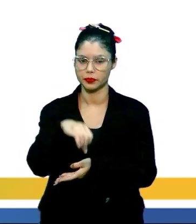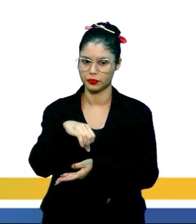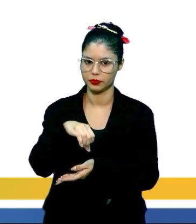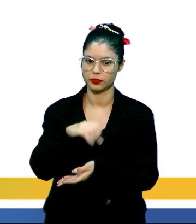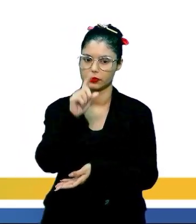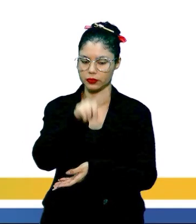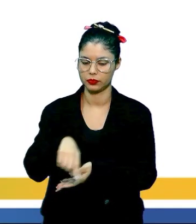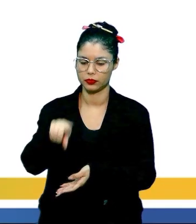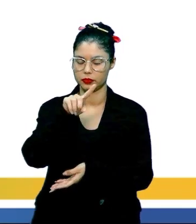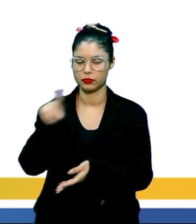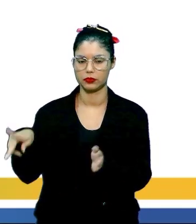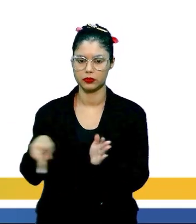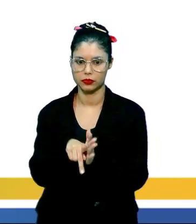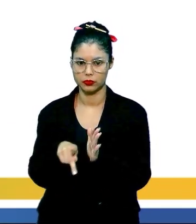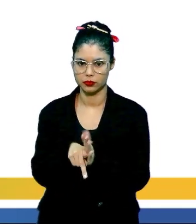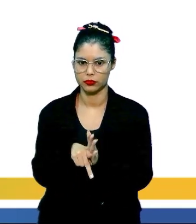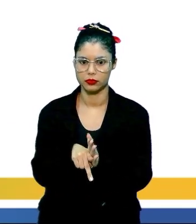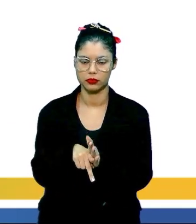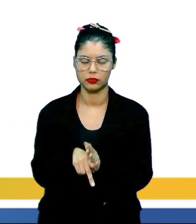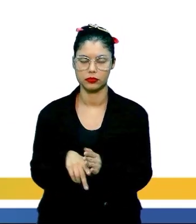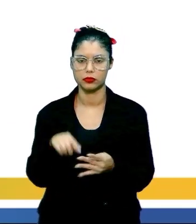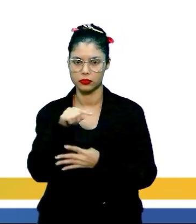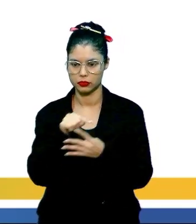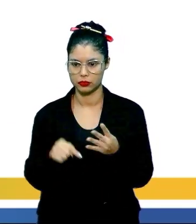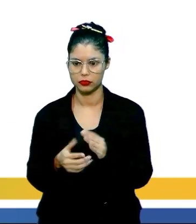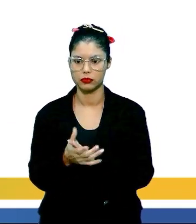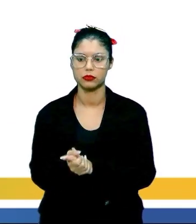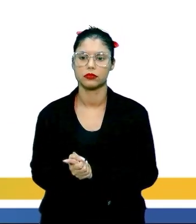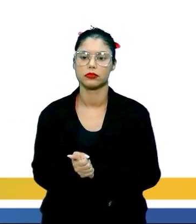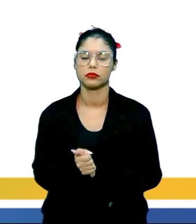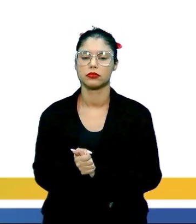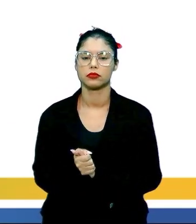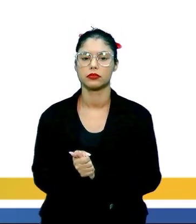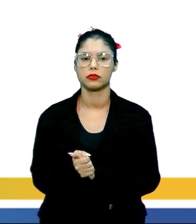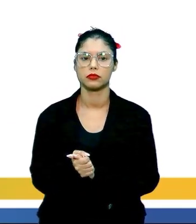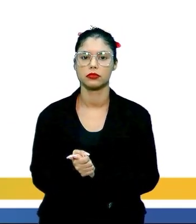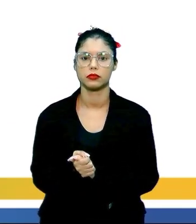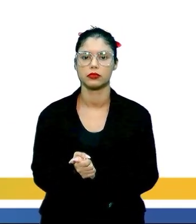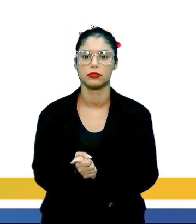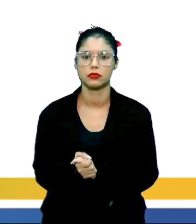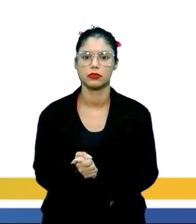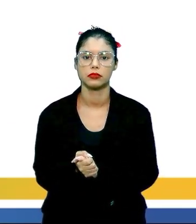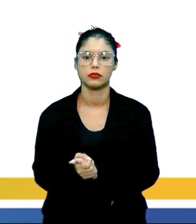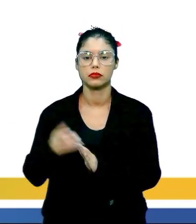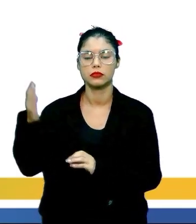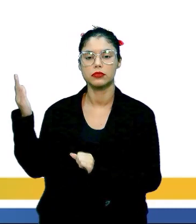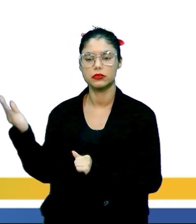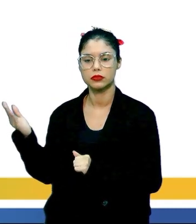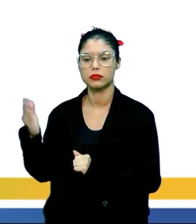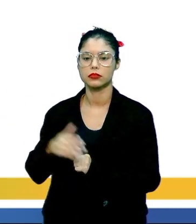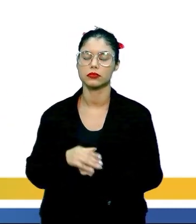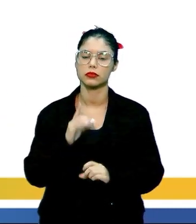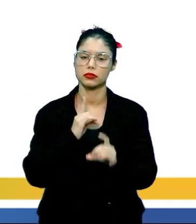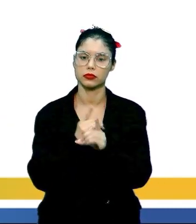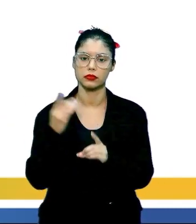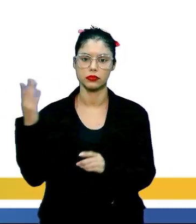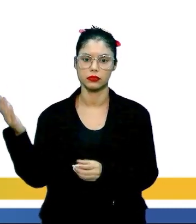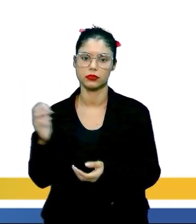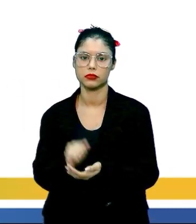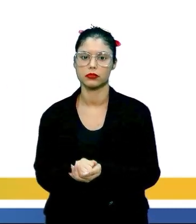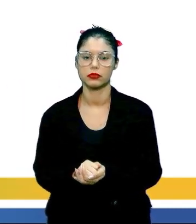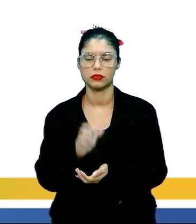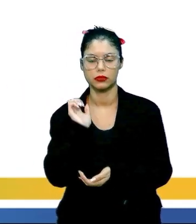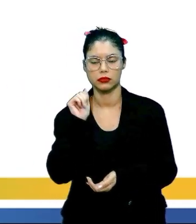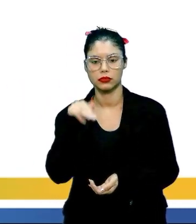raiz quadrada do produto, tá, desses extremos. Que é o que a gente vai encontrar aqui, ó. O